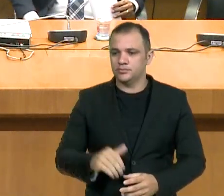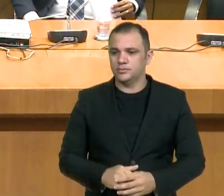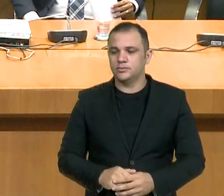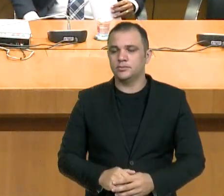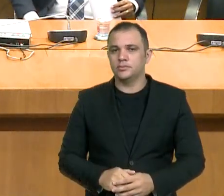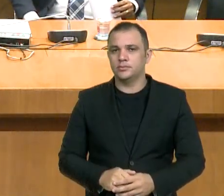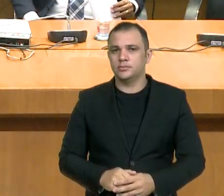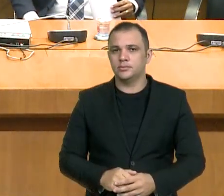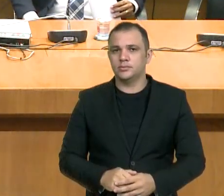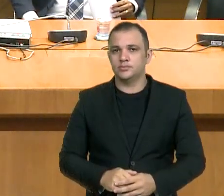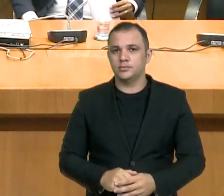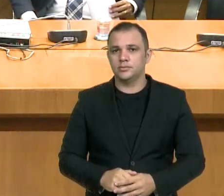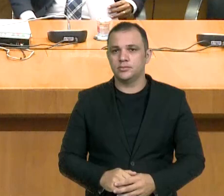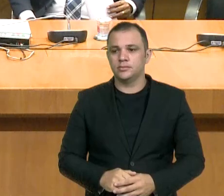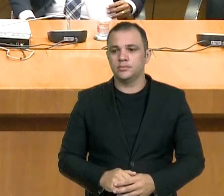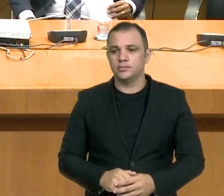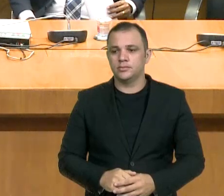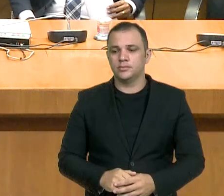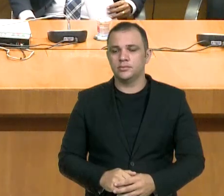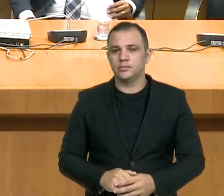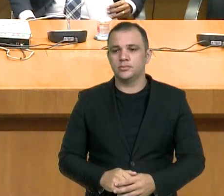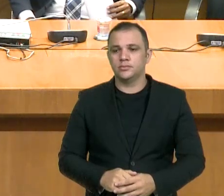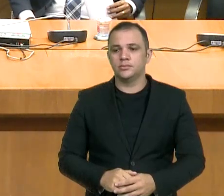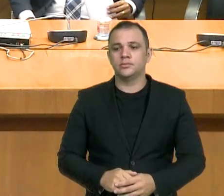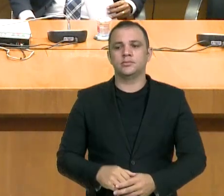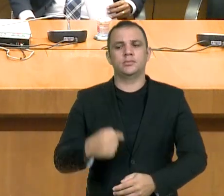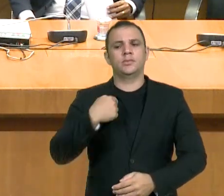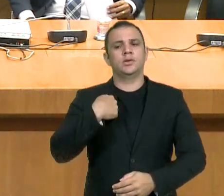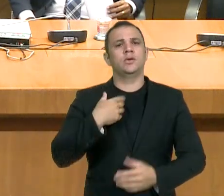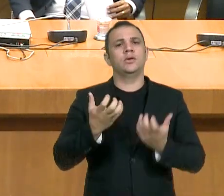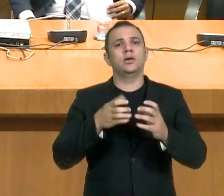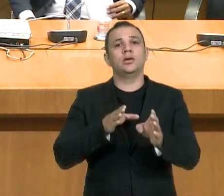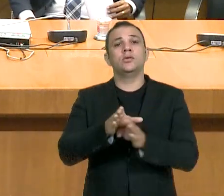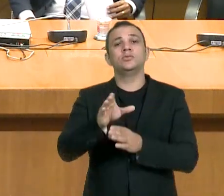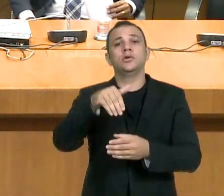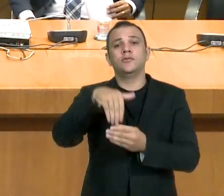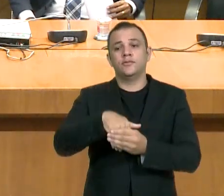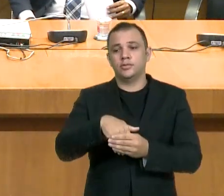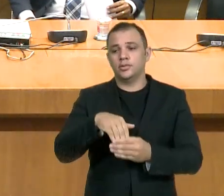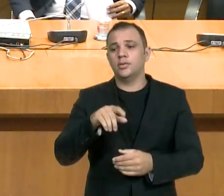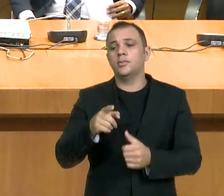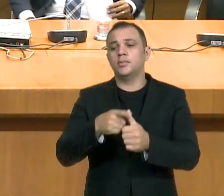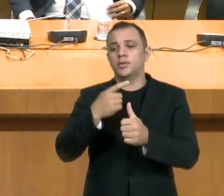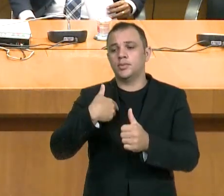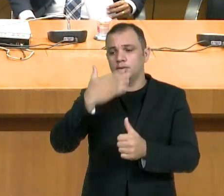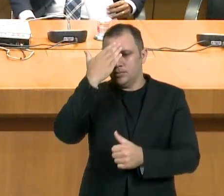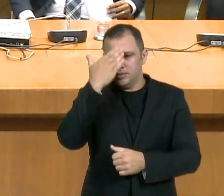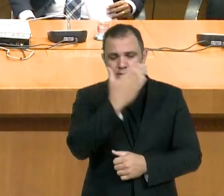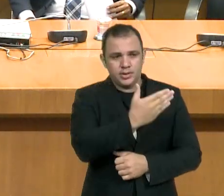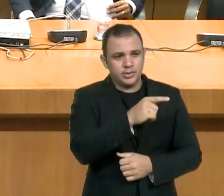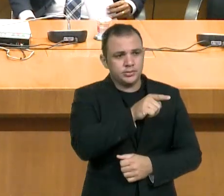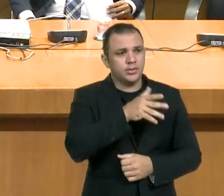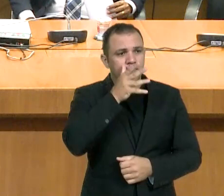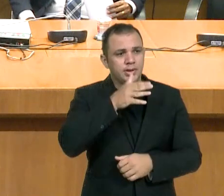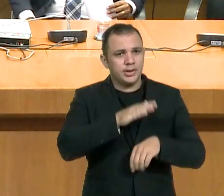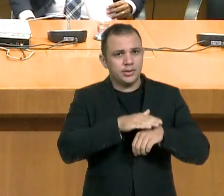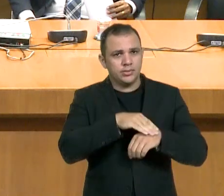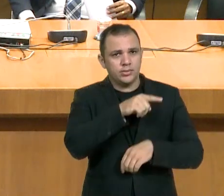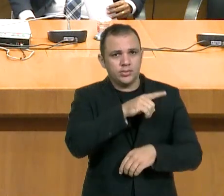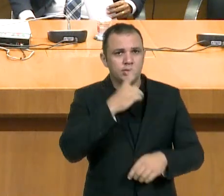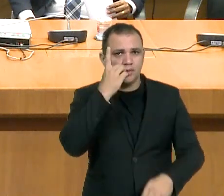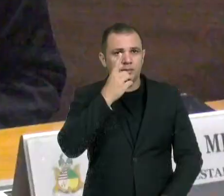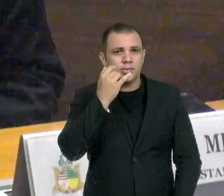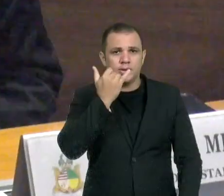deputado. Minha votação. Senhor presidente, eu quero agradecer as palavras do colega Iglesias e de todos